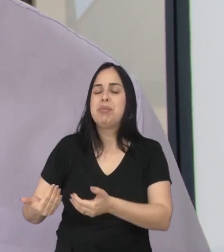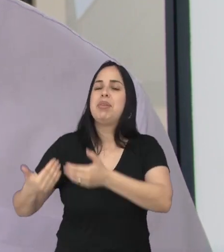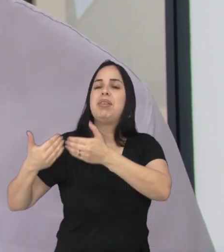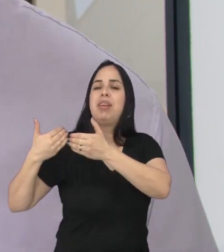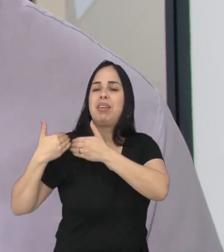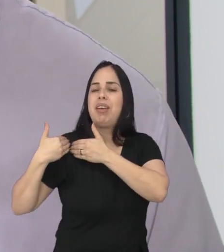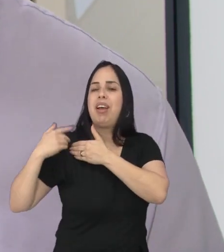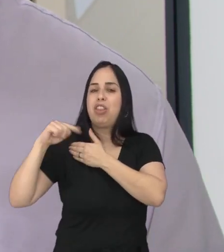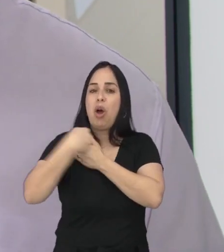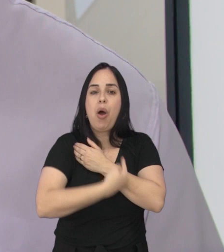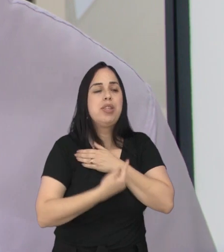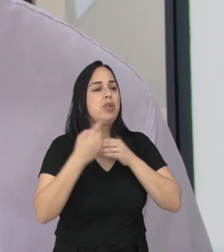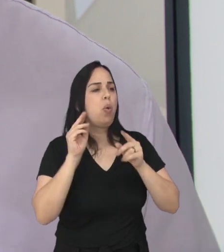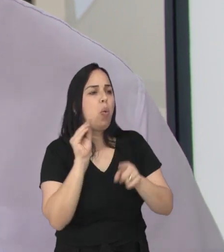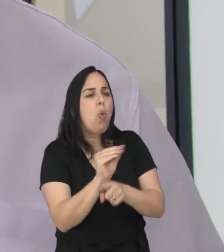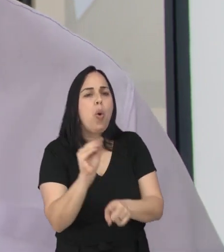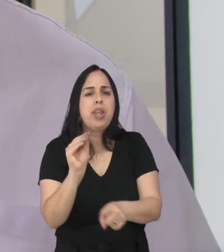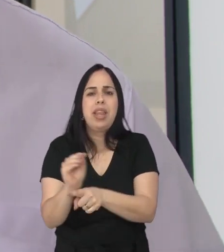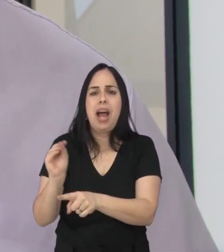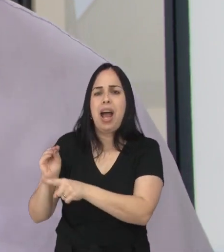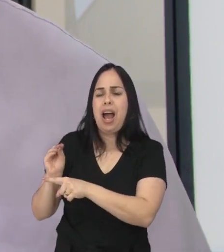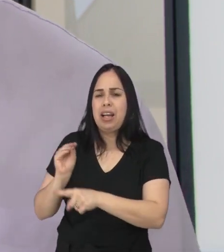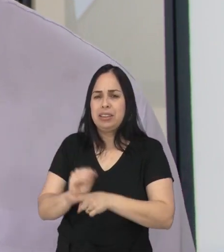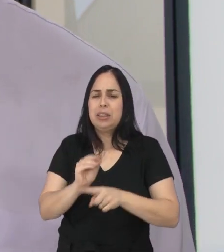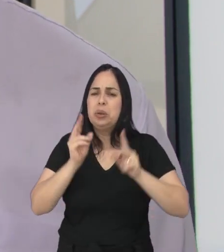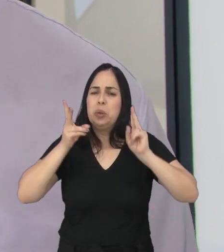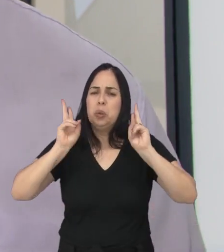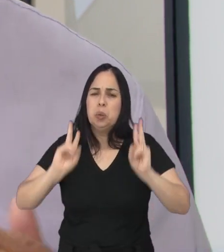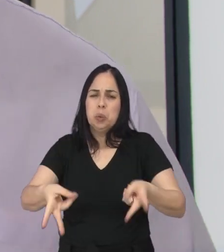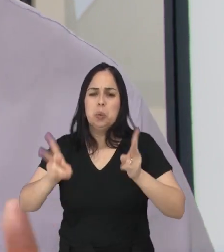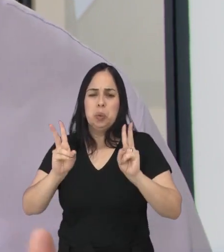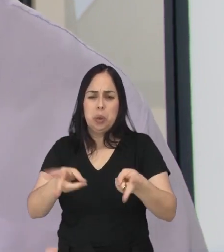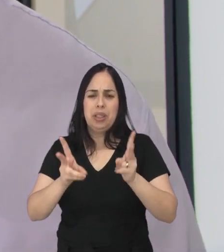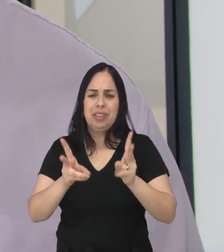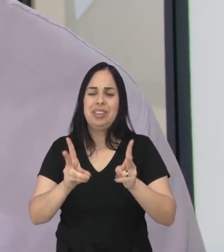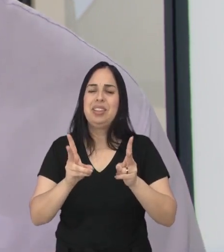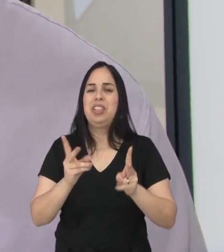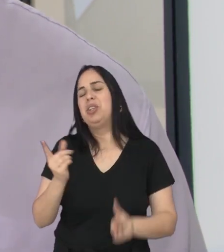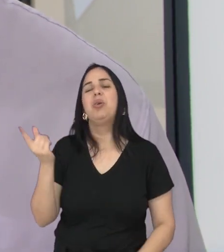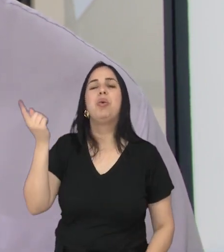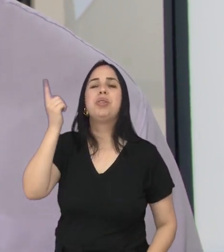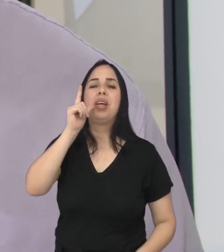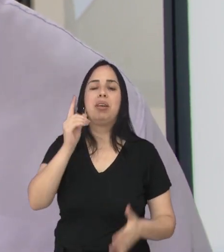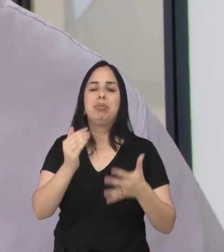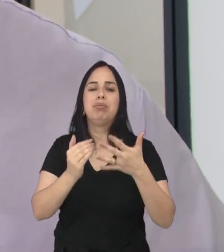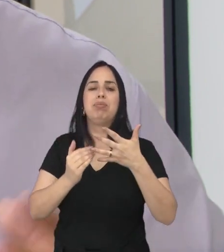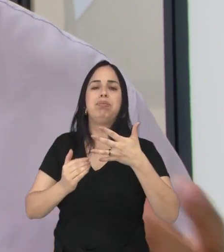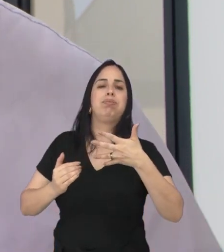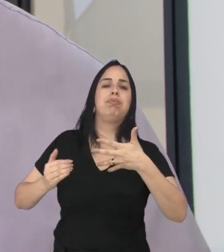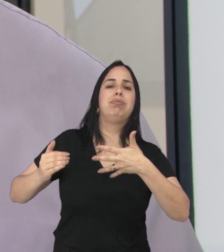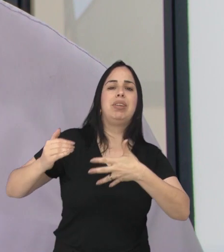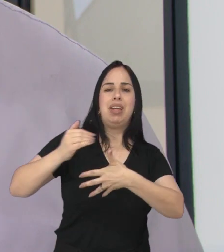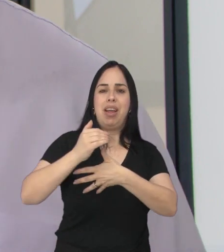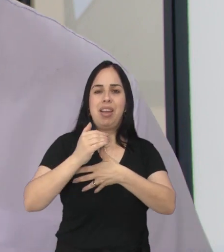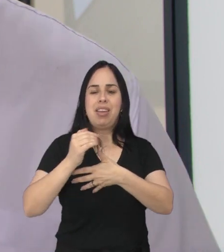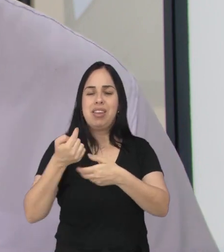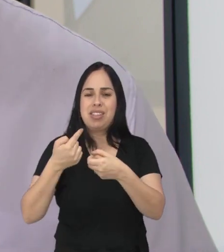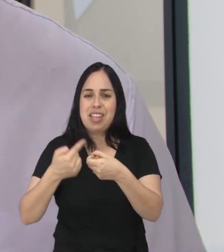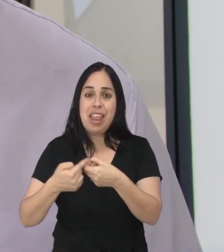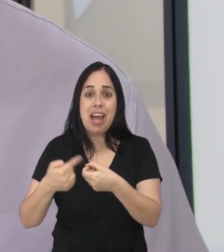de que a gente mantenha essa, vamos dizer assim, esse patamar que nós temos, que é uma